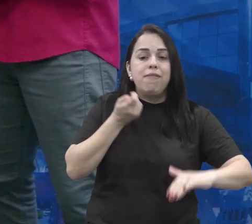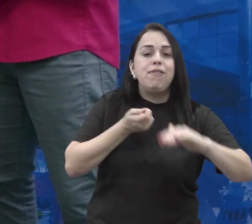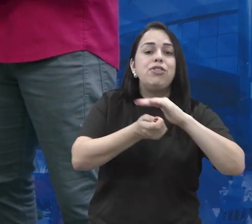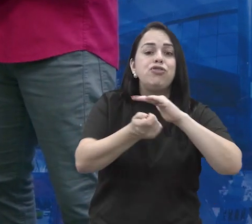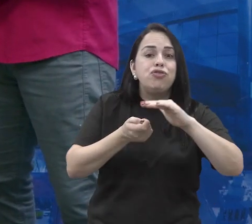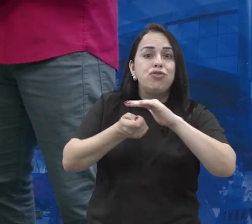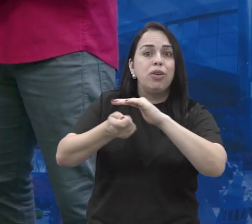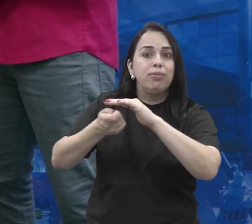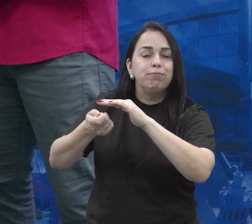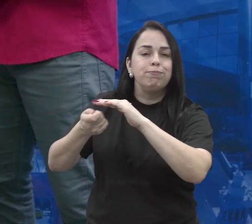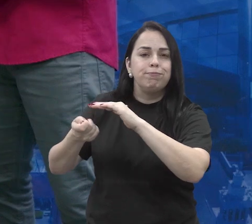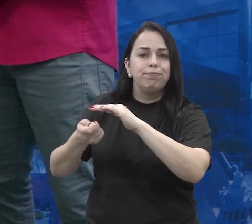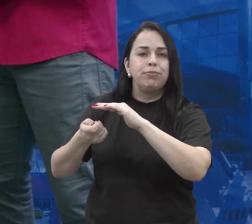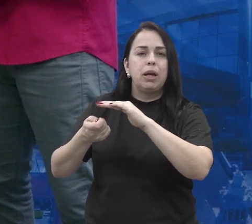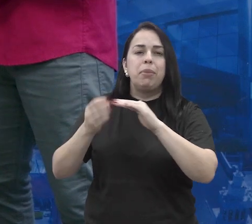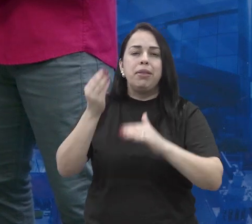poder